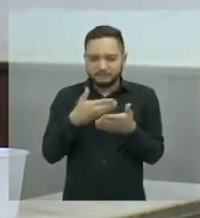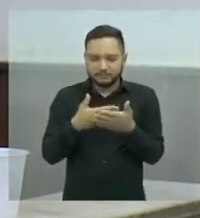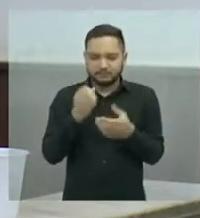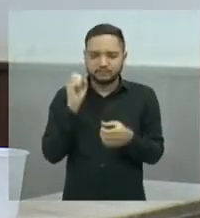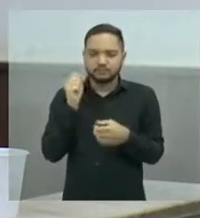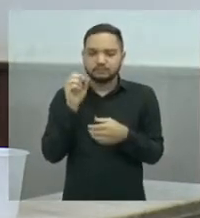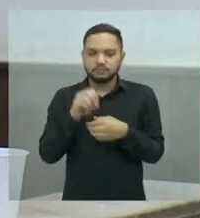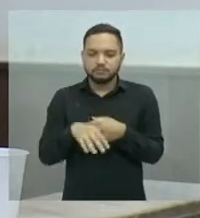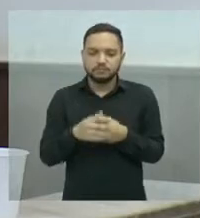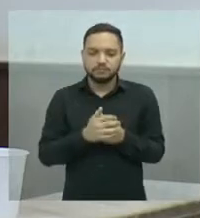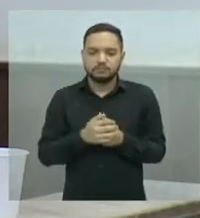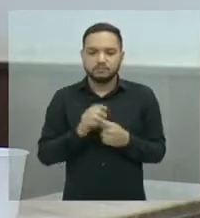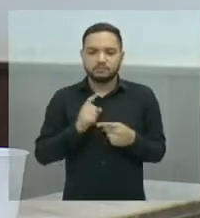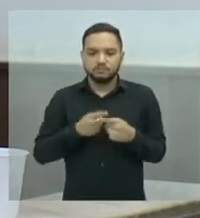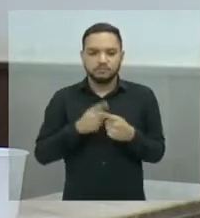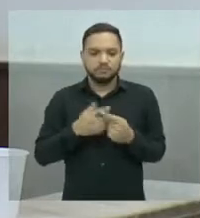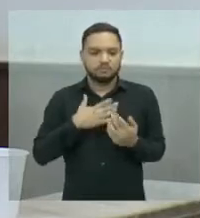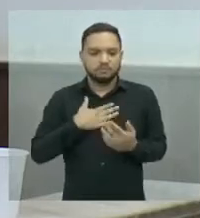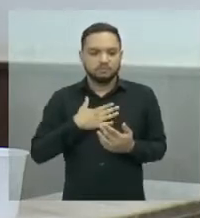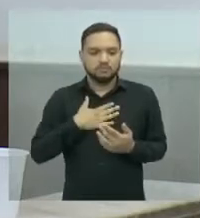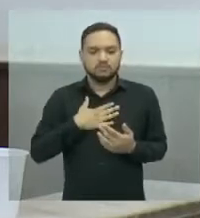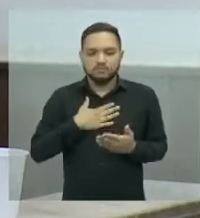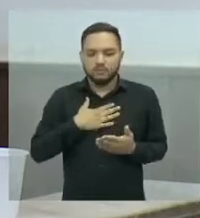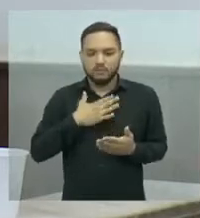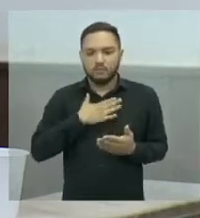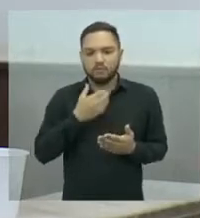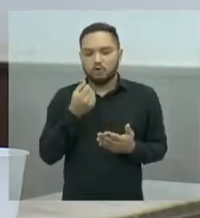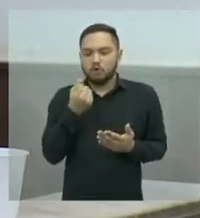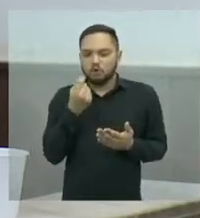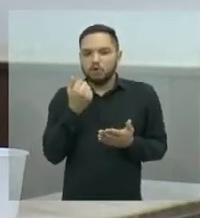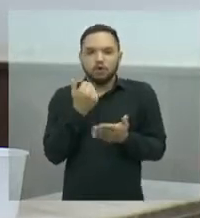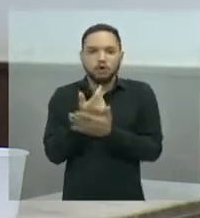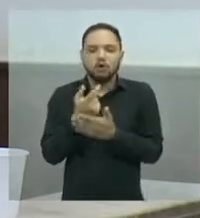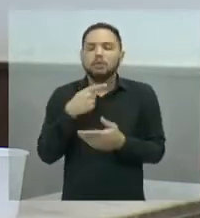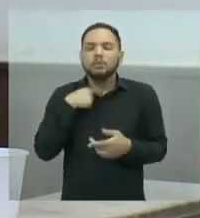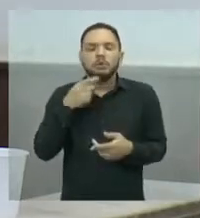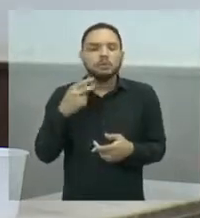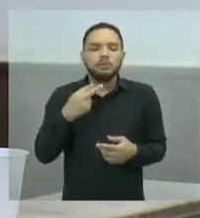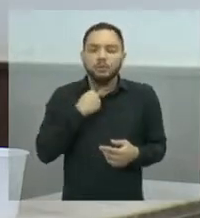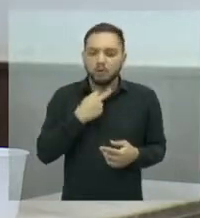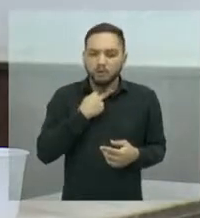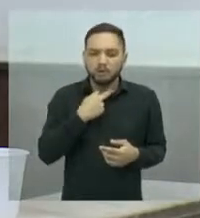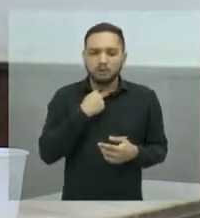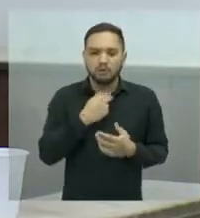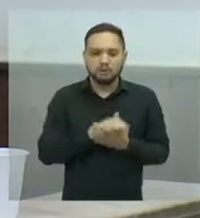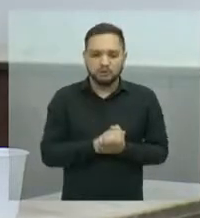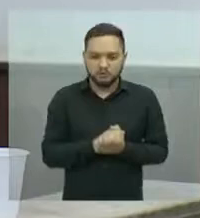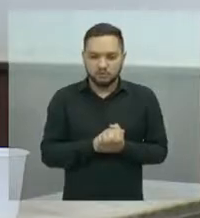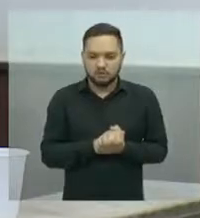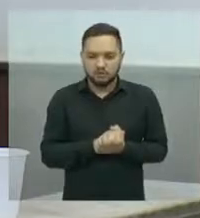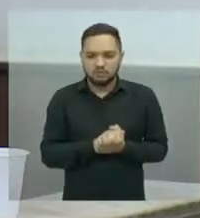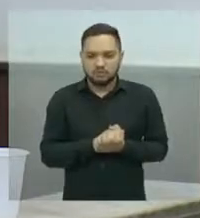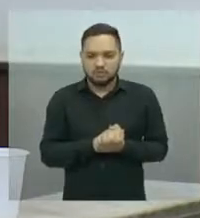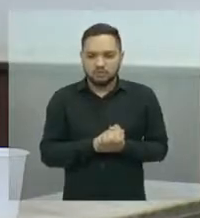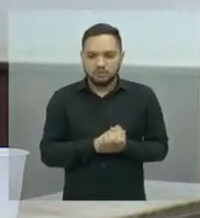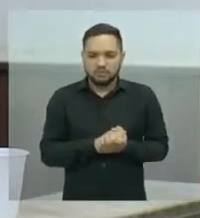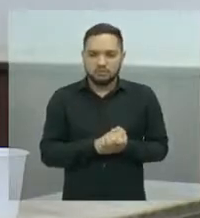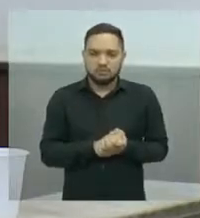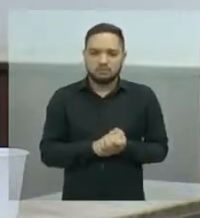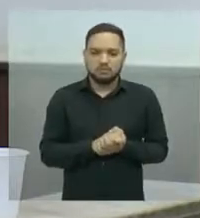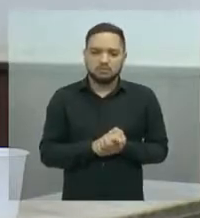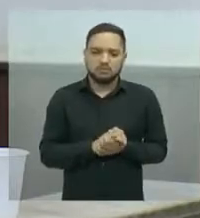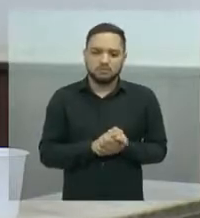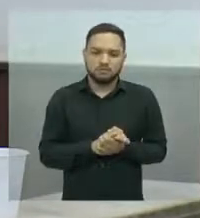chegar lá e comprar um bilhete com o meu dinheiro o dinheiro não vai estar circulando no ônibus e eu miller que eu entro e foi e faça a minha